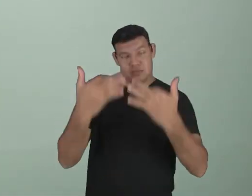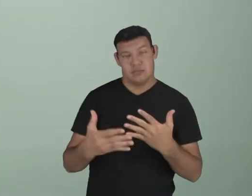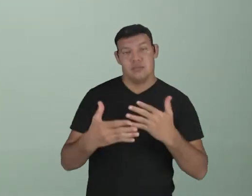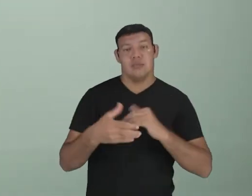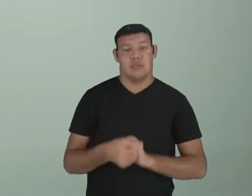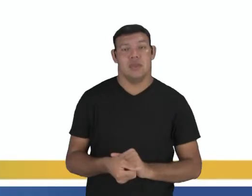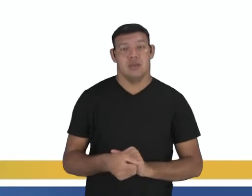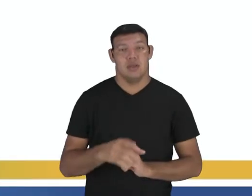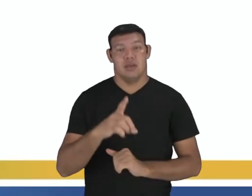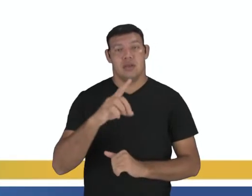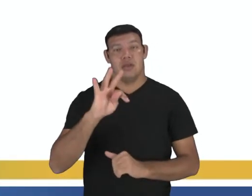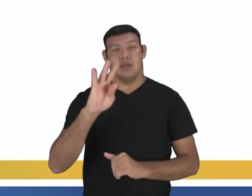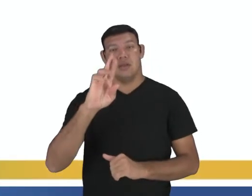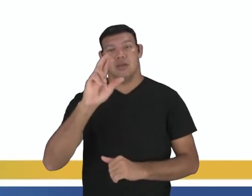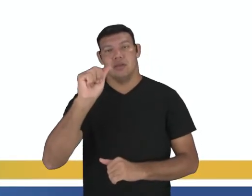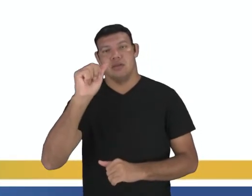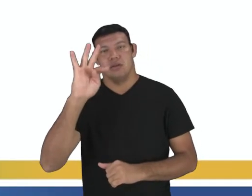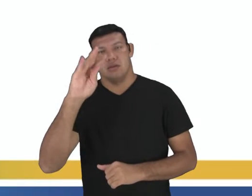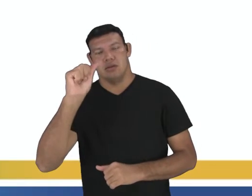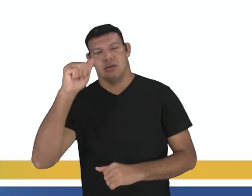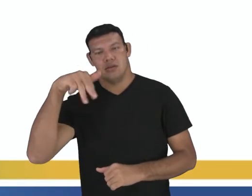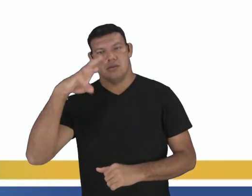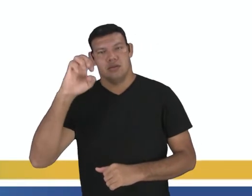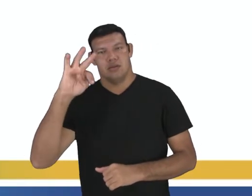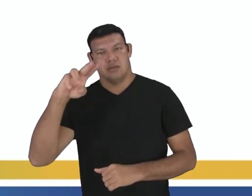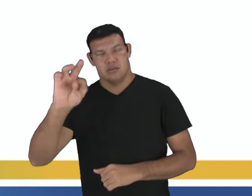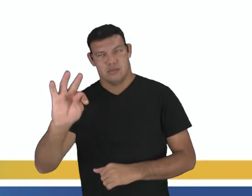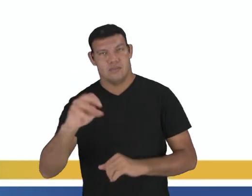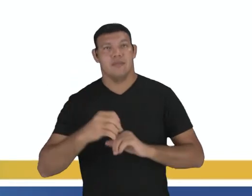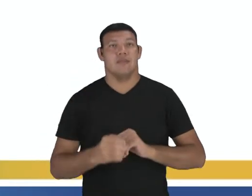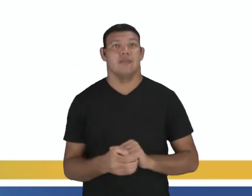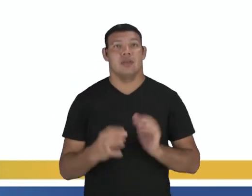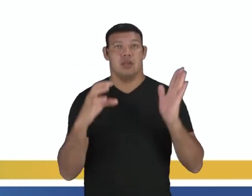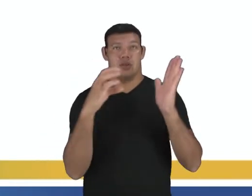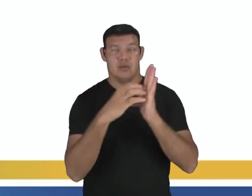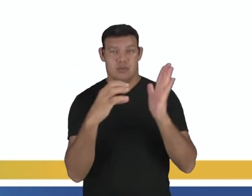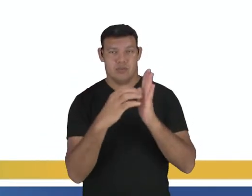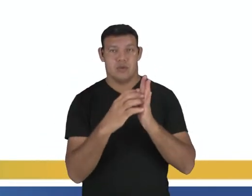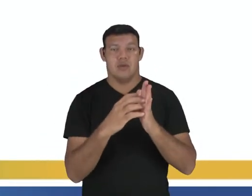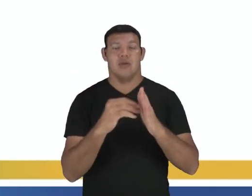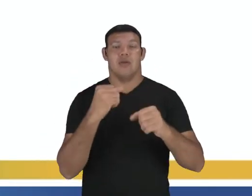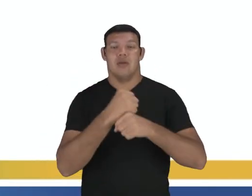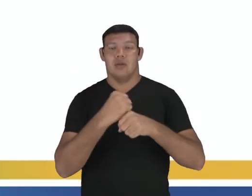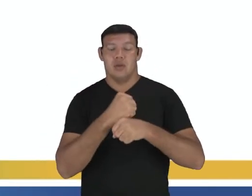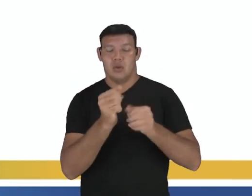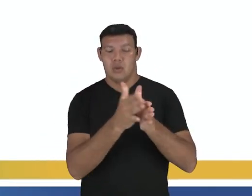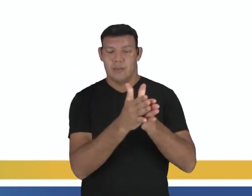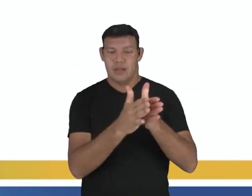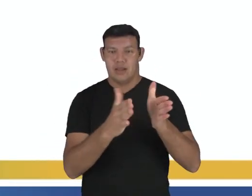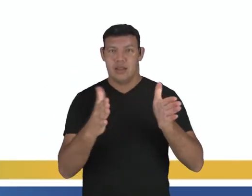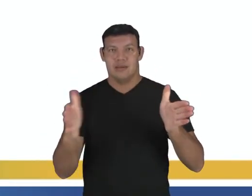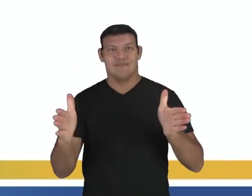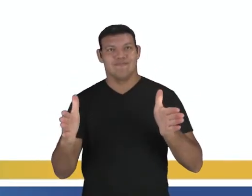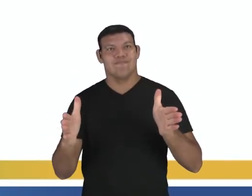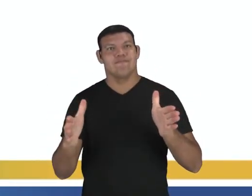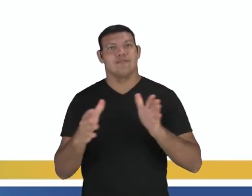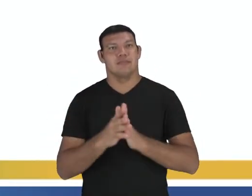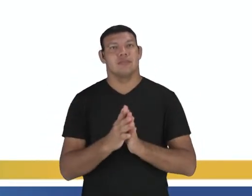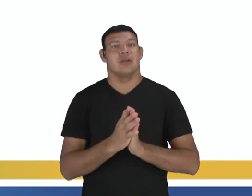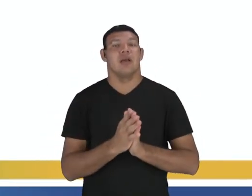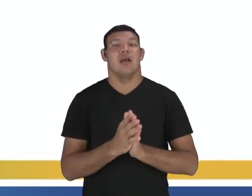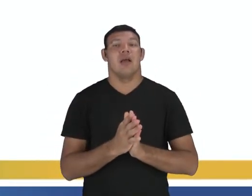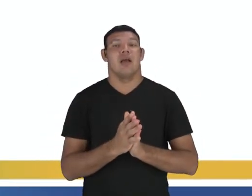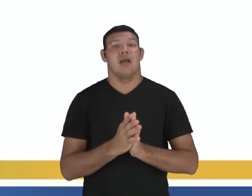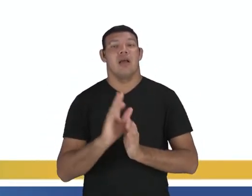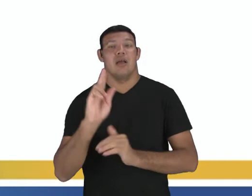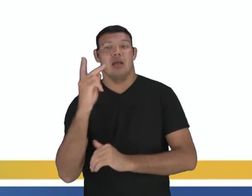Aqui fala um pouquinho sobre o tratamento, né? Mostra que o Brasil avançou no diagnóstico e tratamento do HIV ao longo dos anos. A AIDS ela não tem cura, tá,